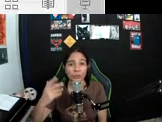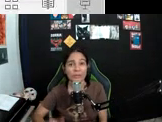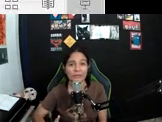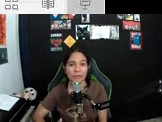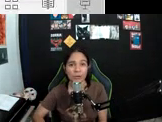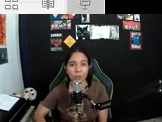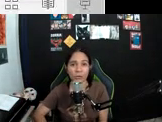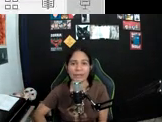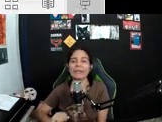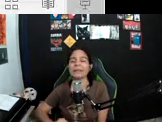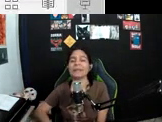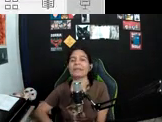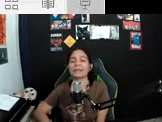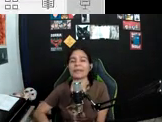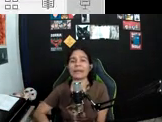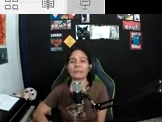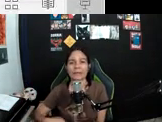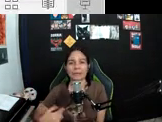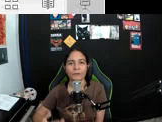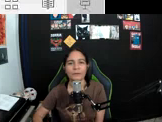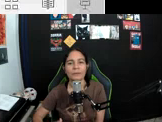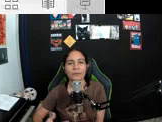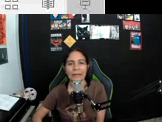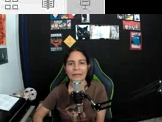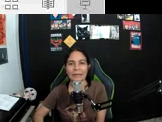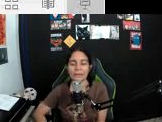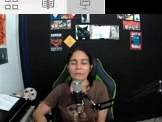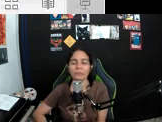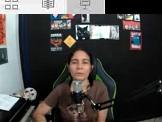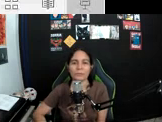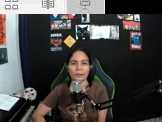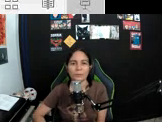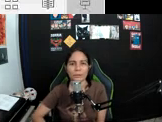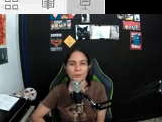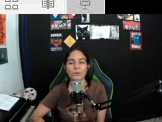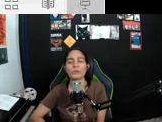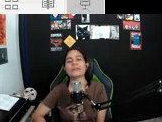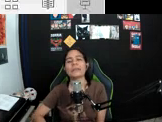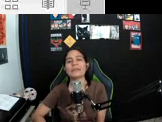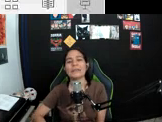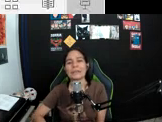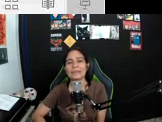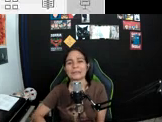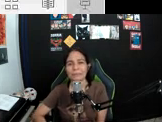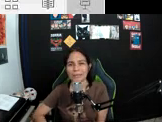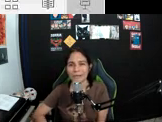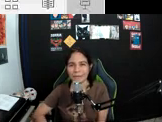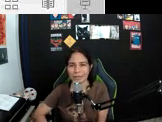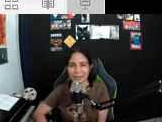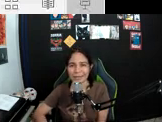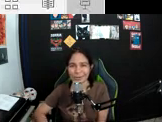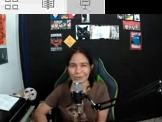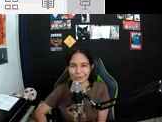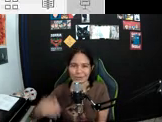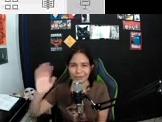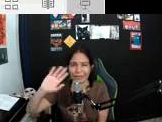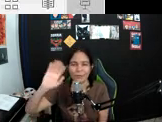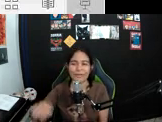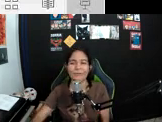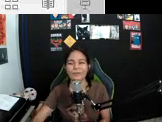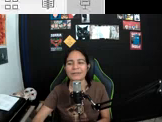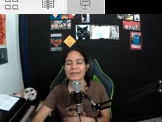descansem, estudem, se cuidem, tá? Para quem for trabalhar, bom trabalho para todos. E aí, semana que vem a gente se